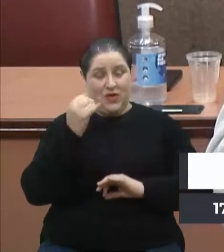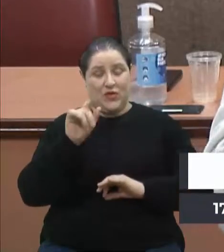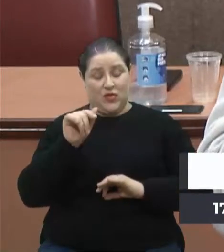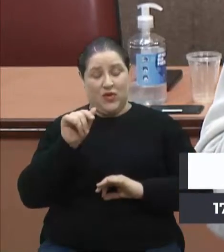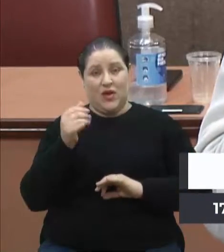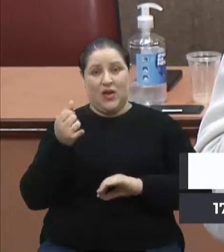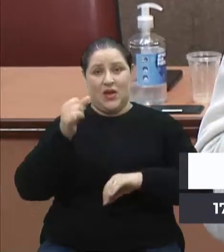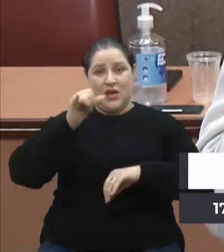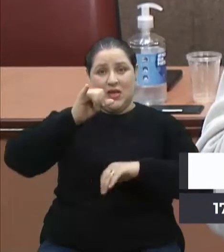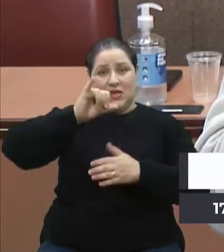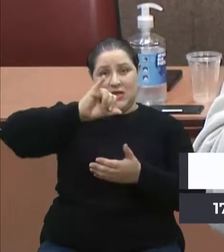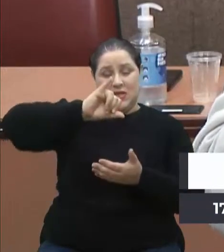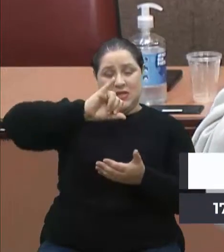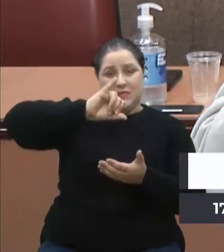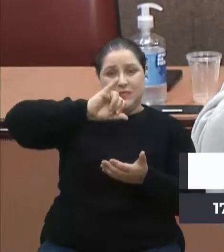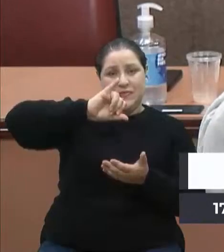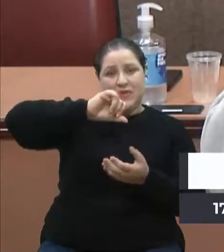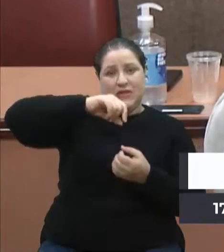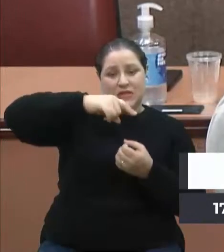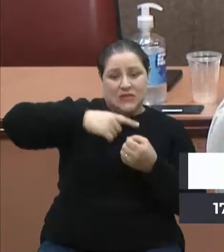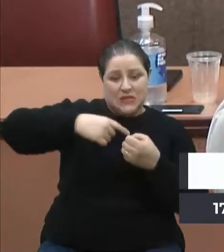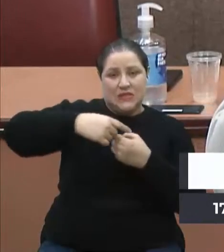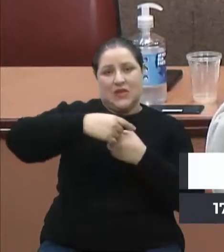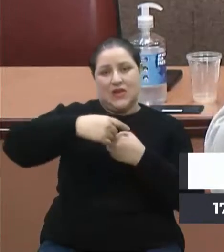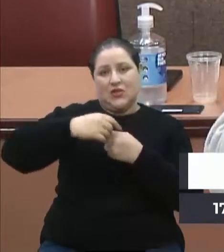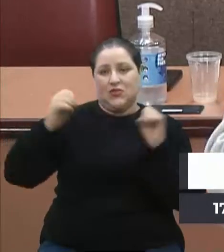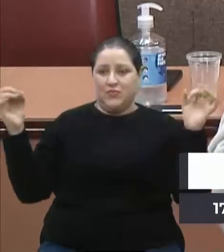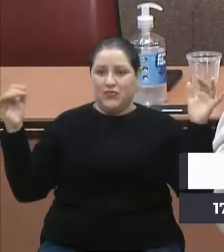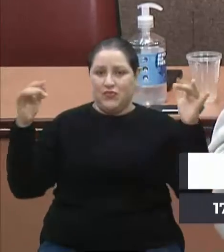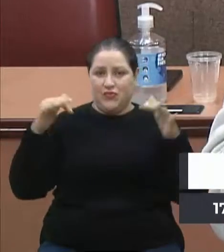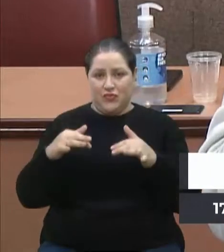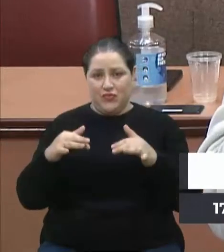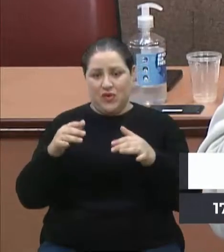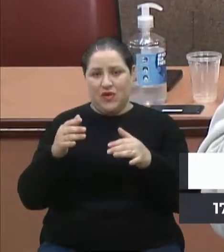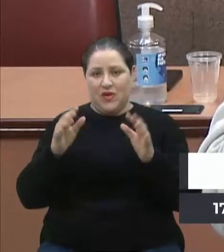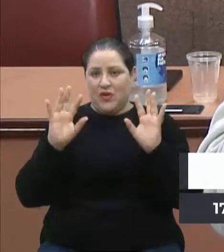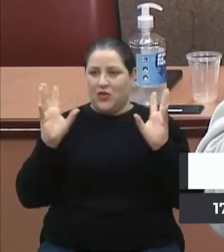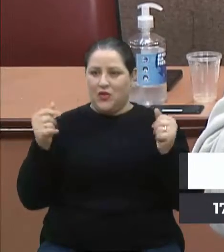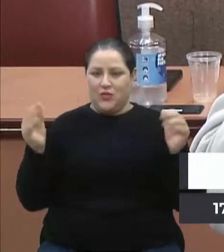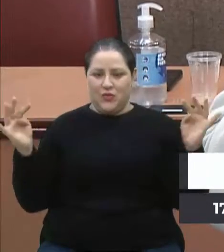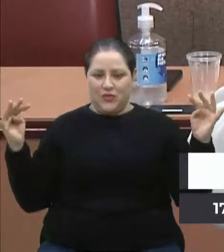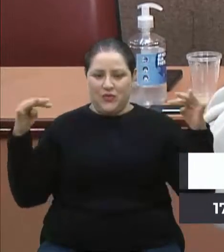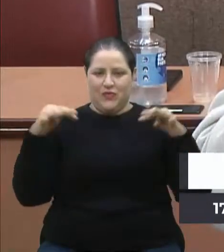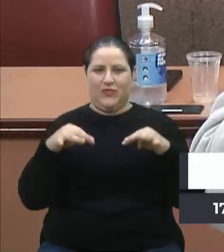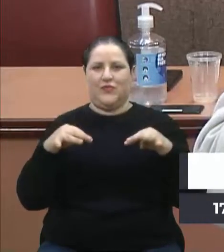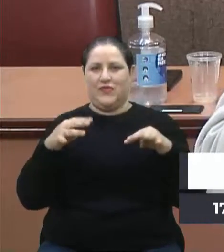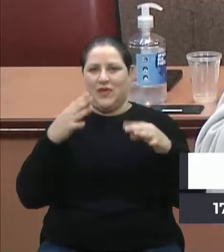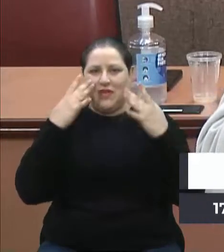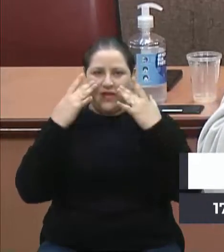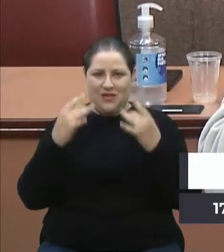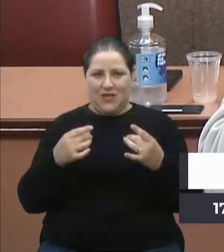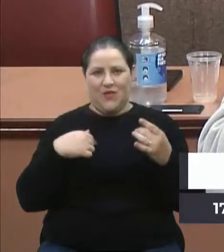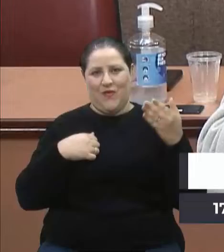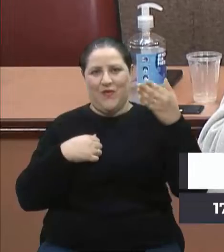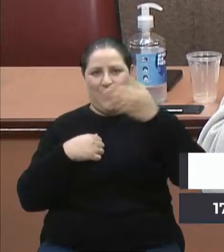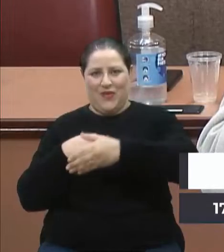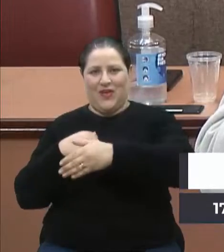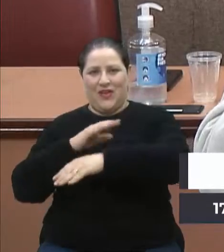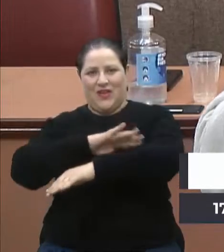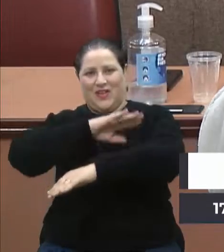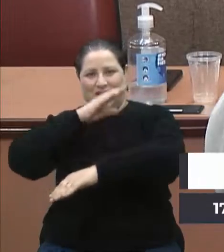centro das atenções e o Steve no enxutão e vi grande mobilização